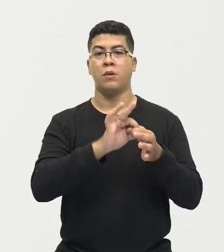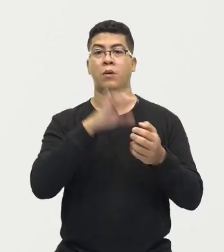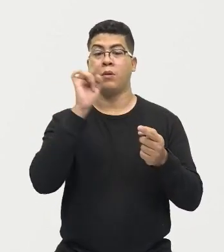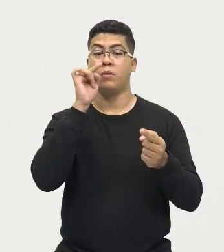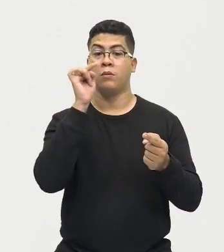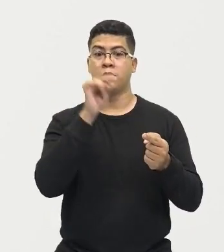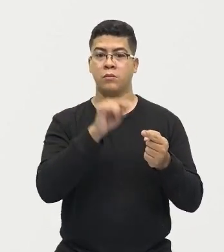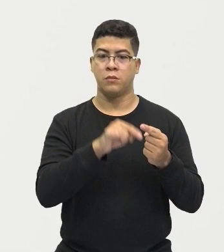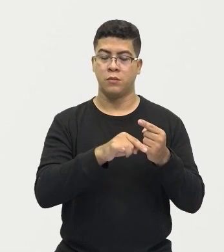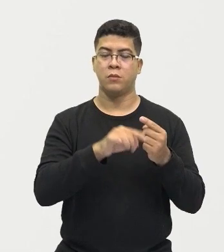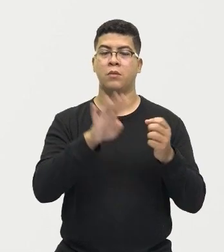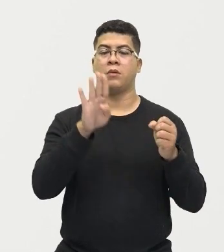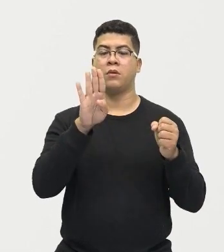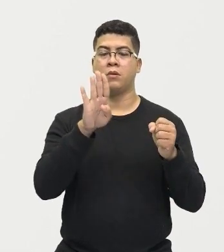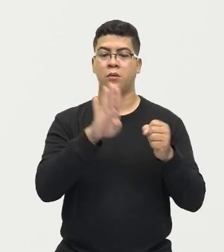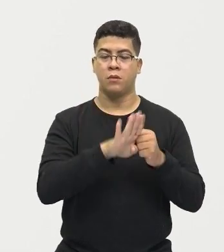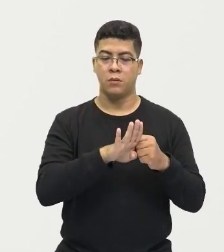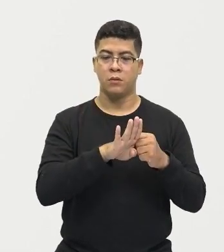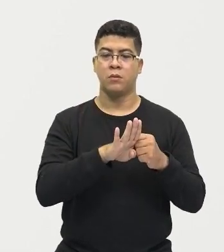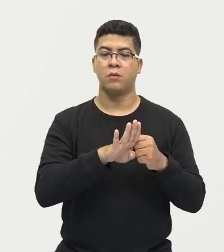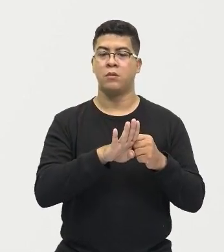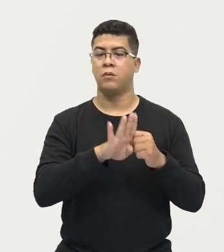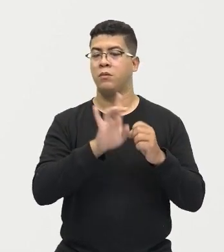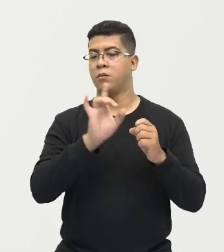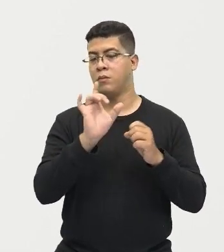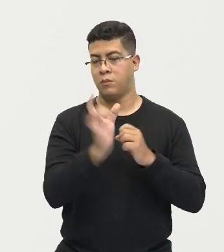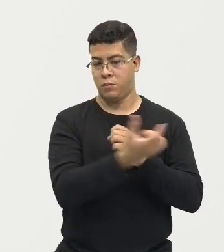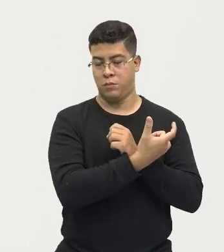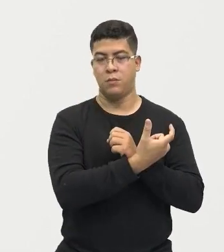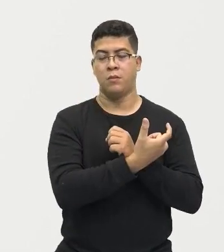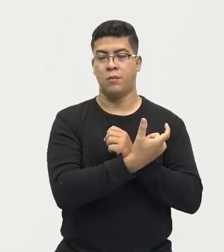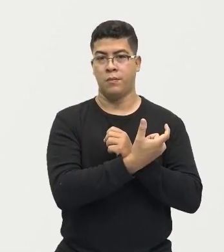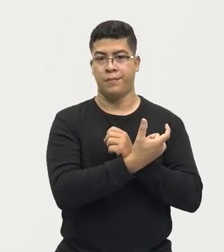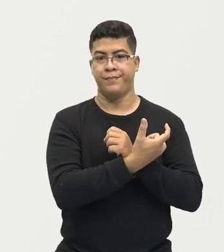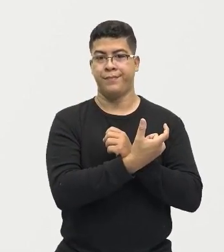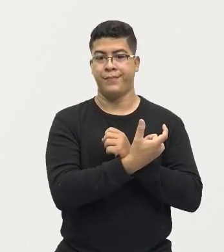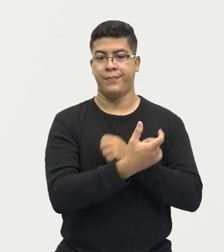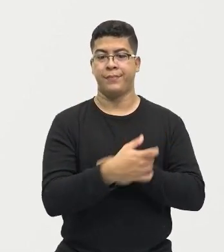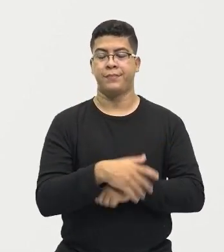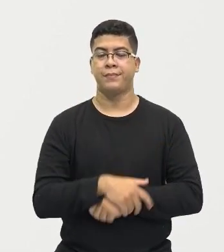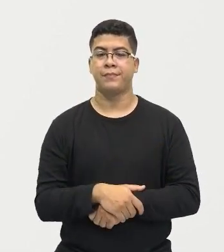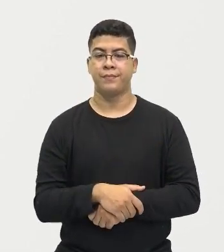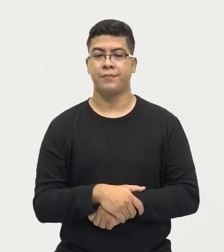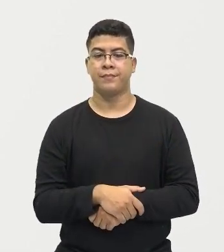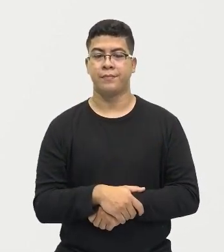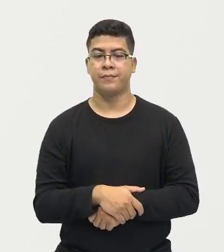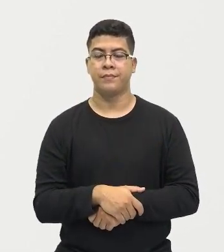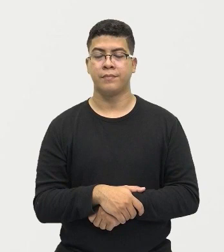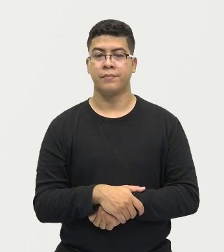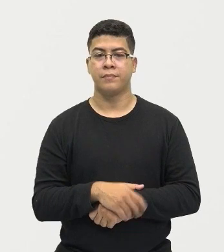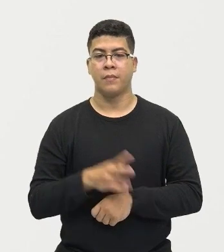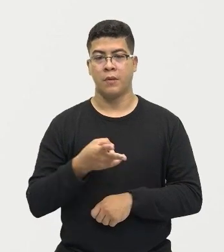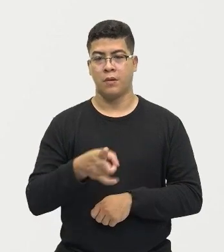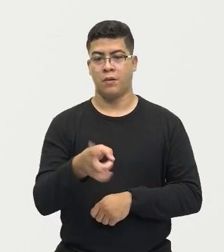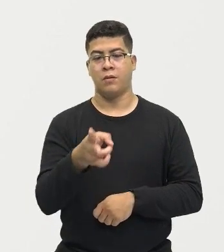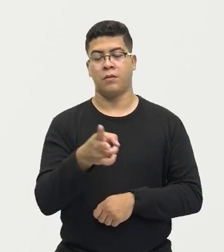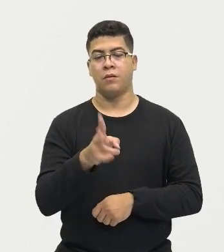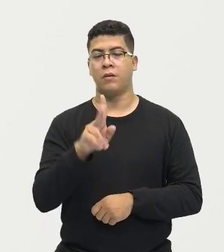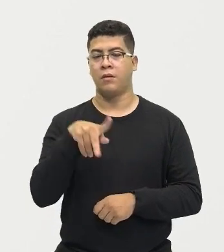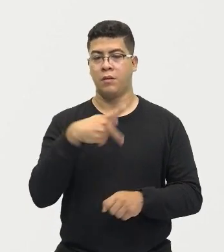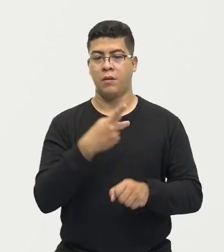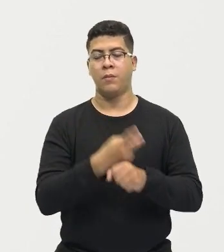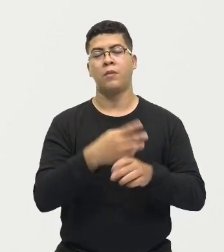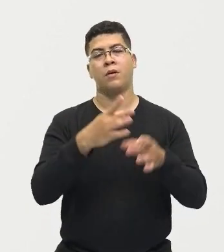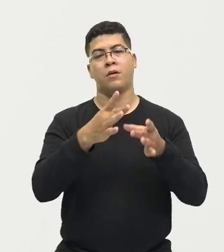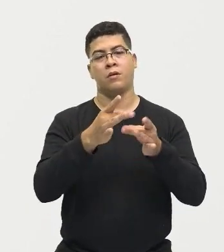objetiva, substantiva, indireta. Ok? Muito bem. Prosseguindo. Daqui a pouquinho nós